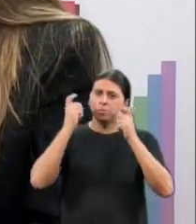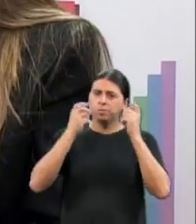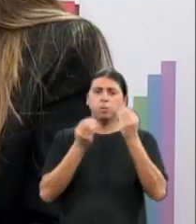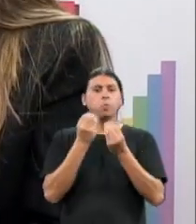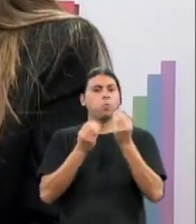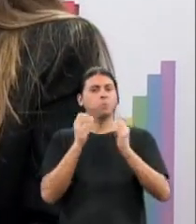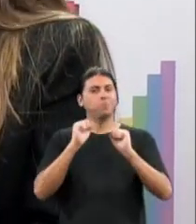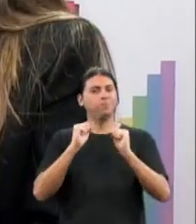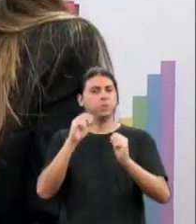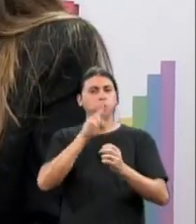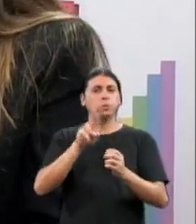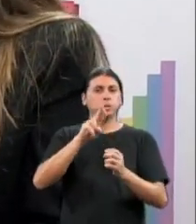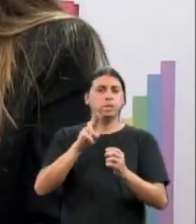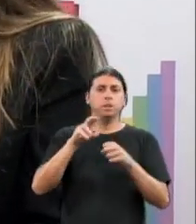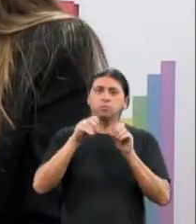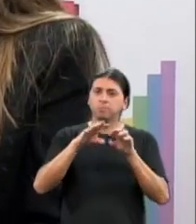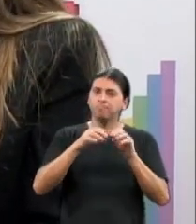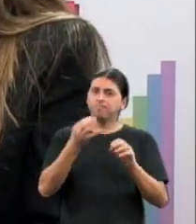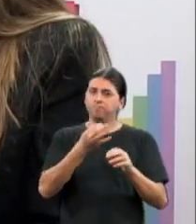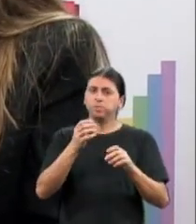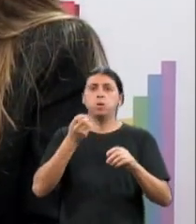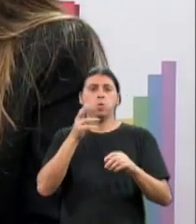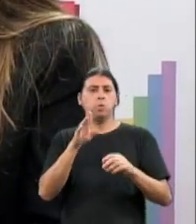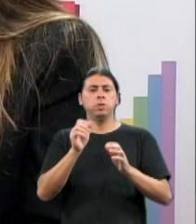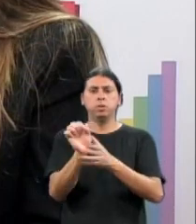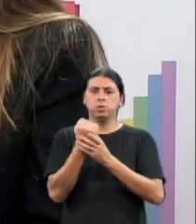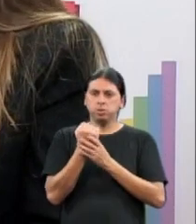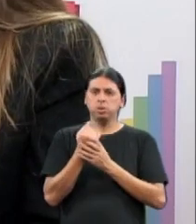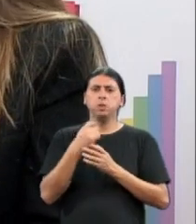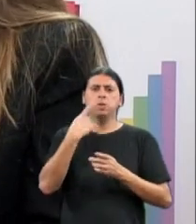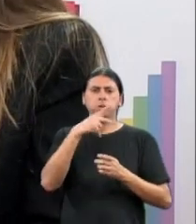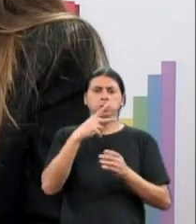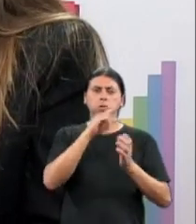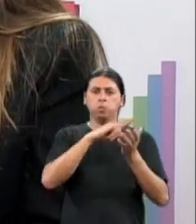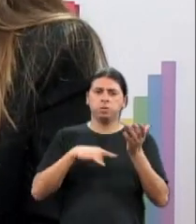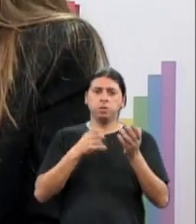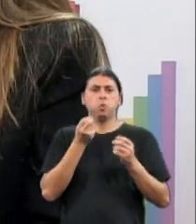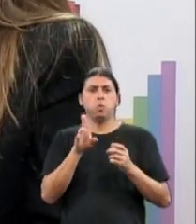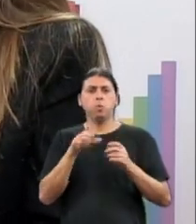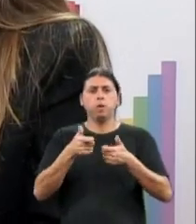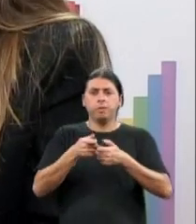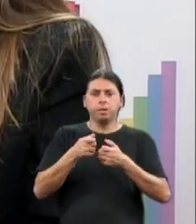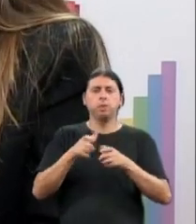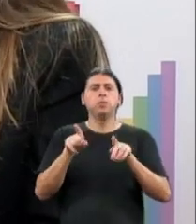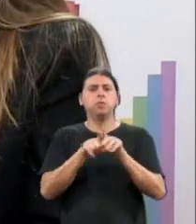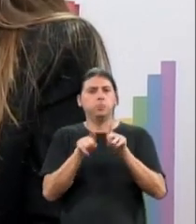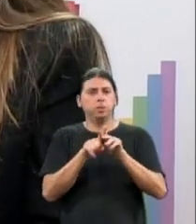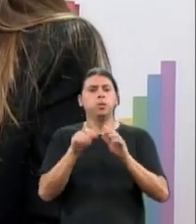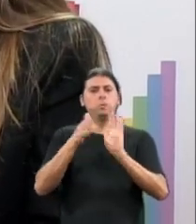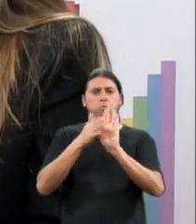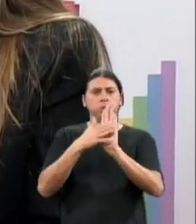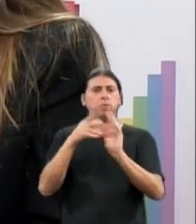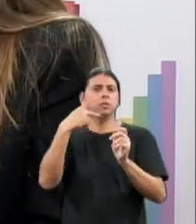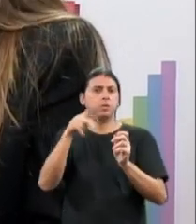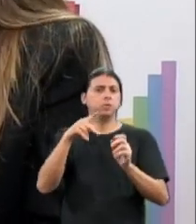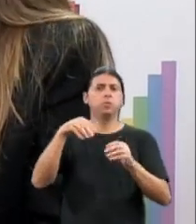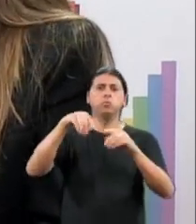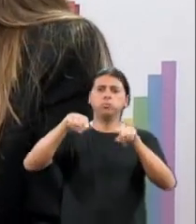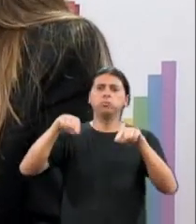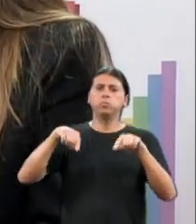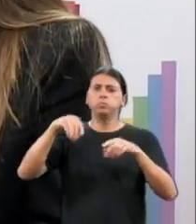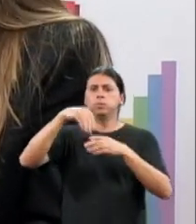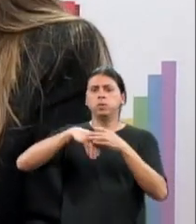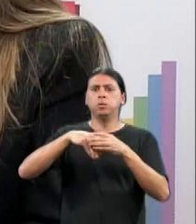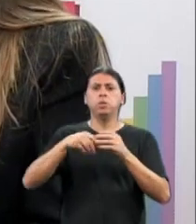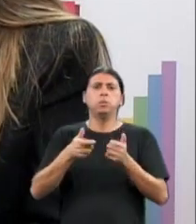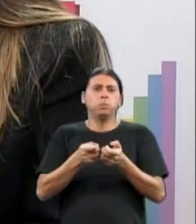ser usado, de que forma garantir que esse documento, ou esse aparelho, ou essa proposta que está dentro desse